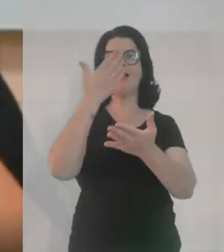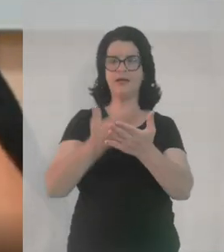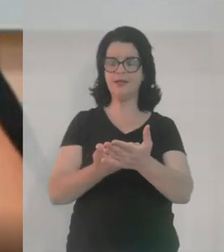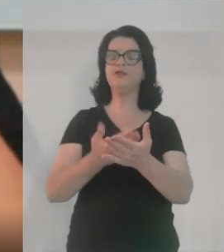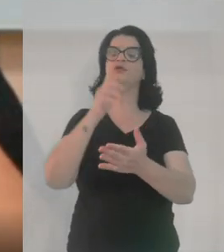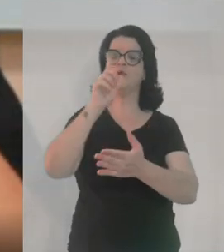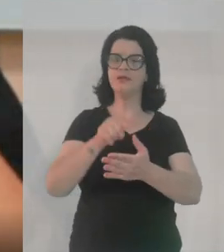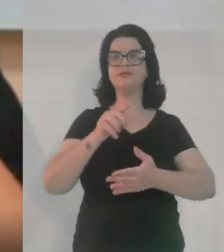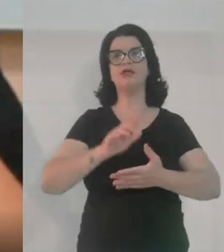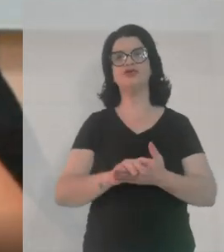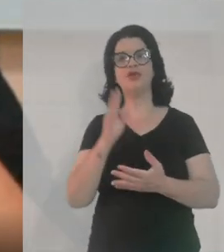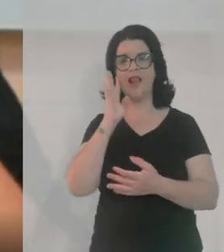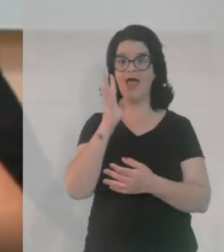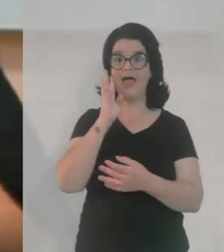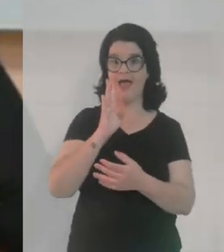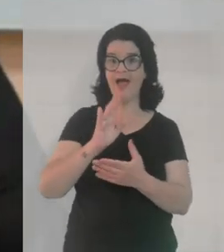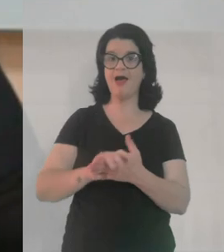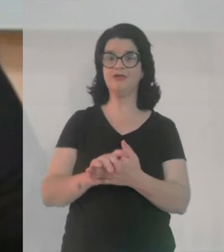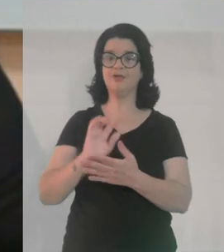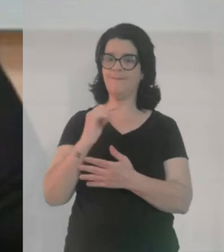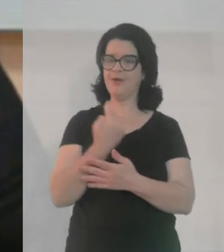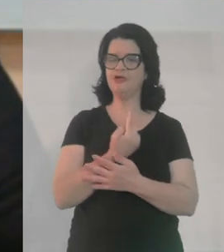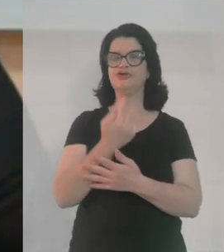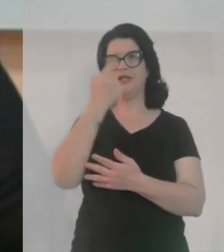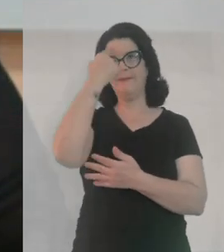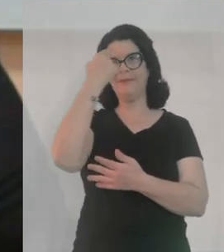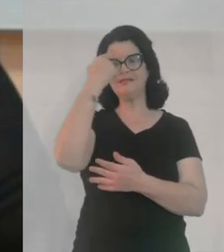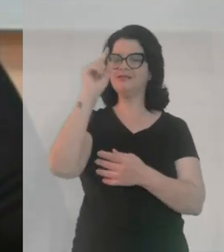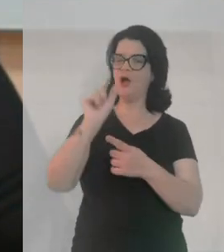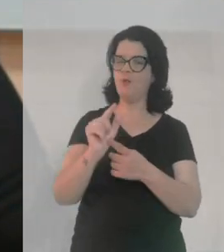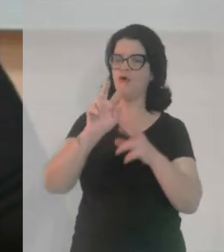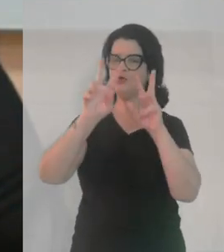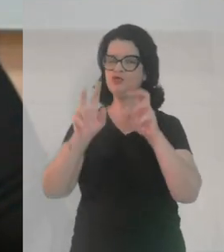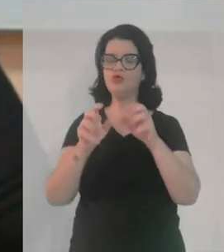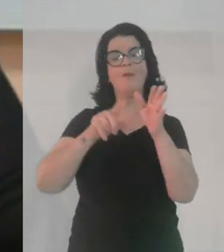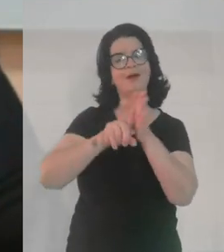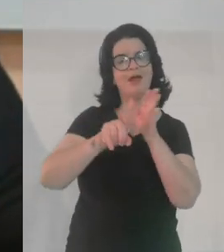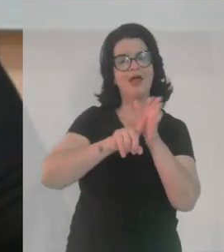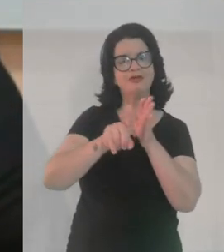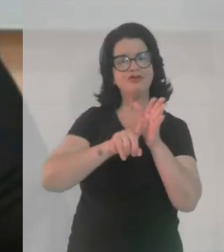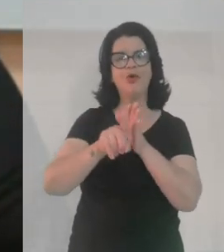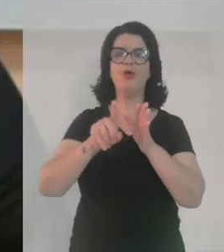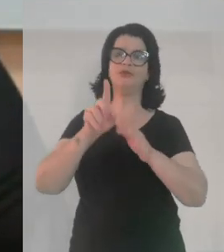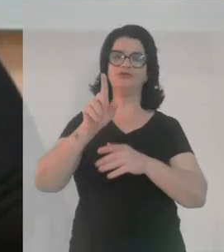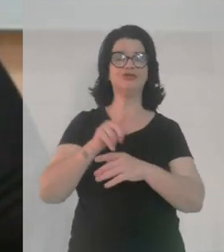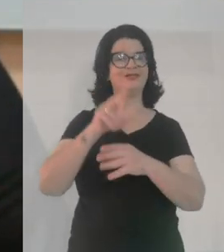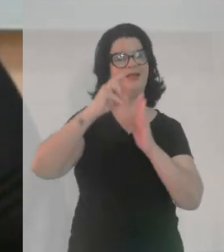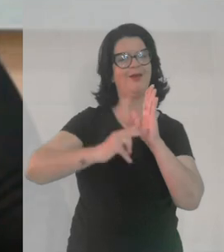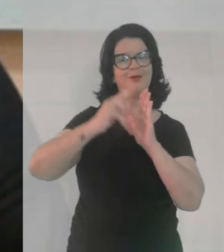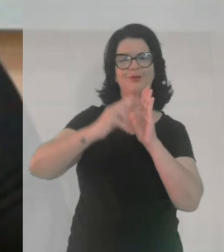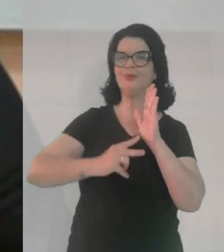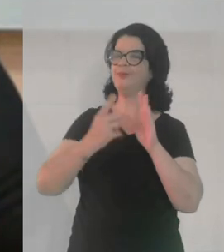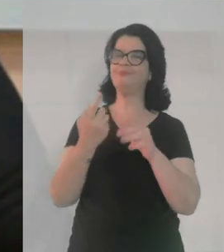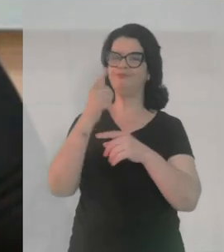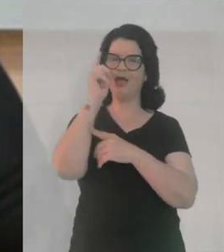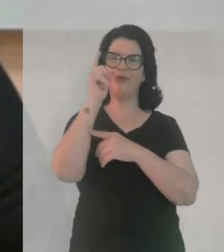né, que sejam legais para a gente pensar um pouquinho sobre essas questões de leitura,